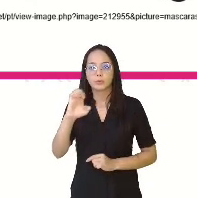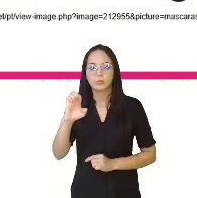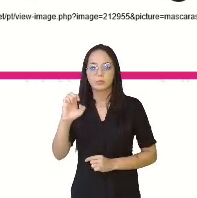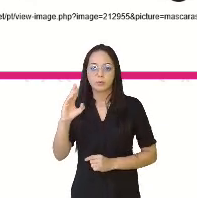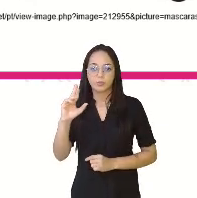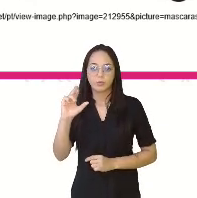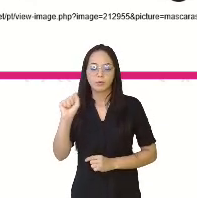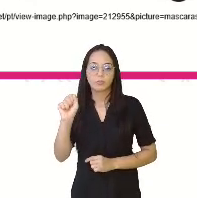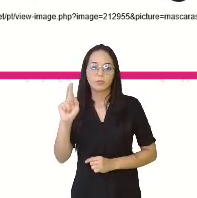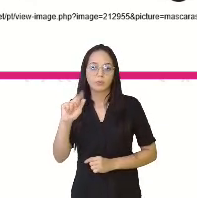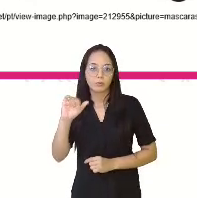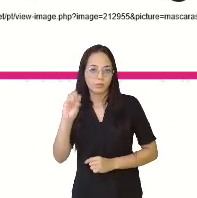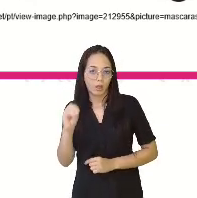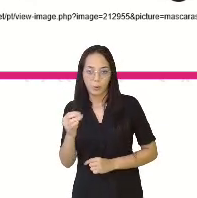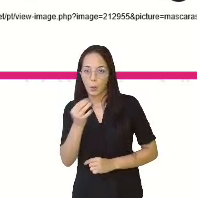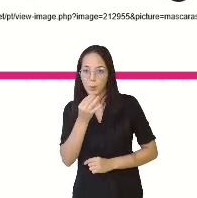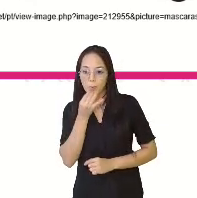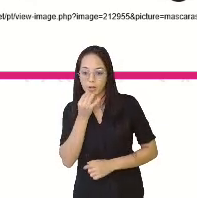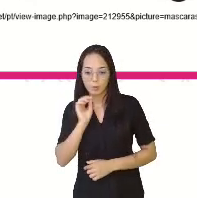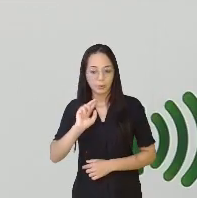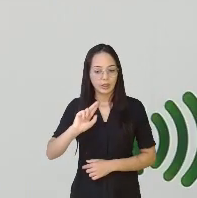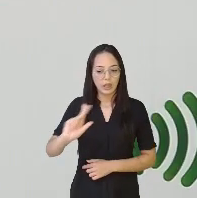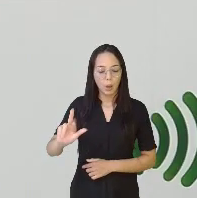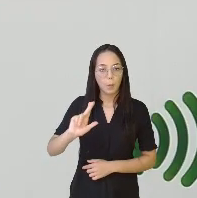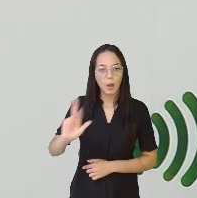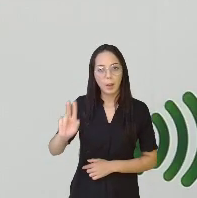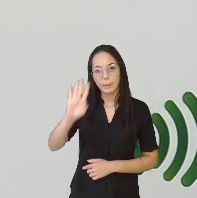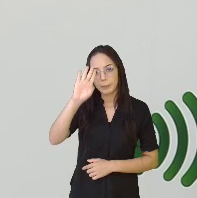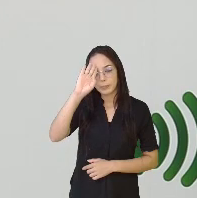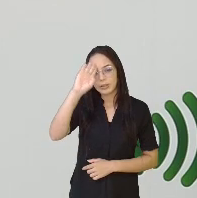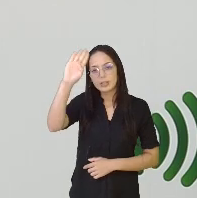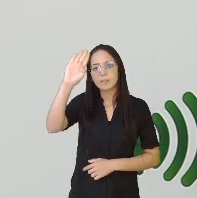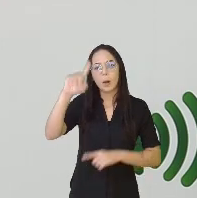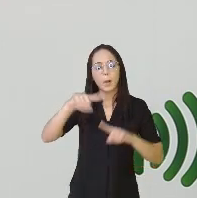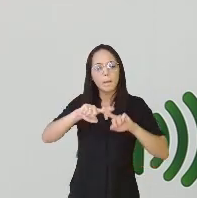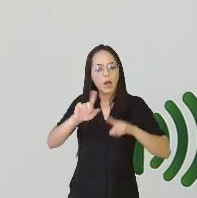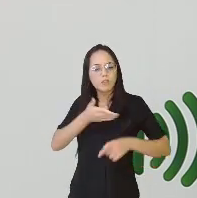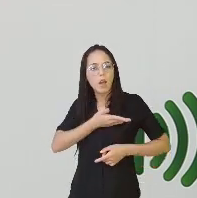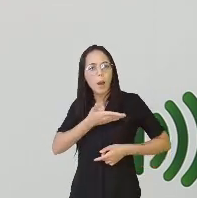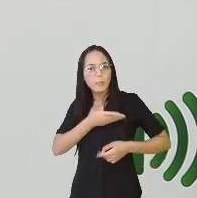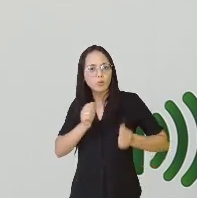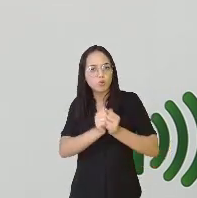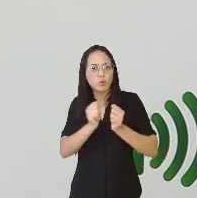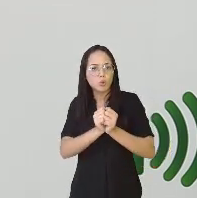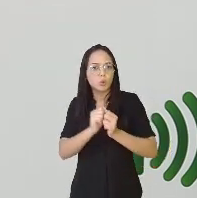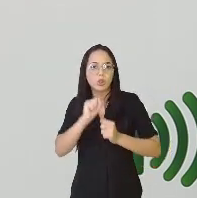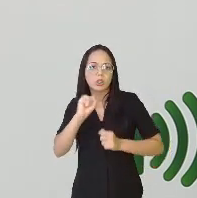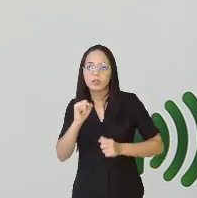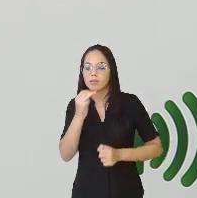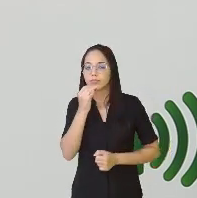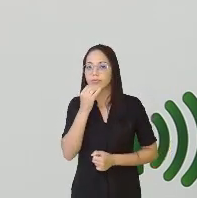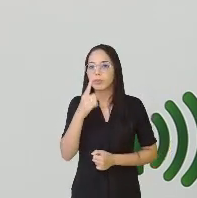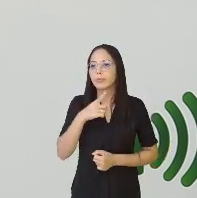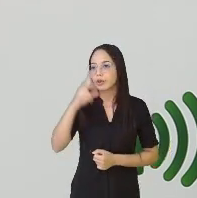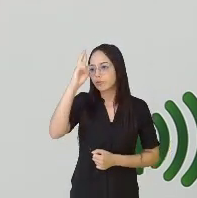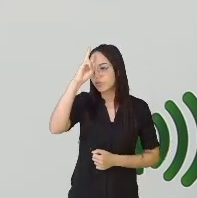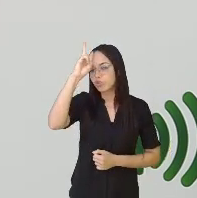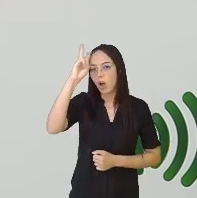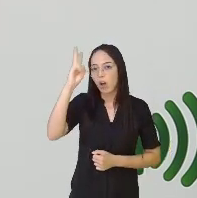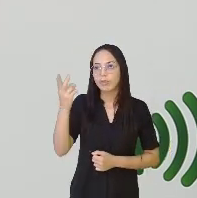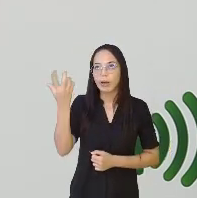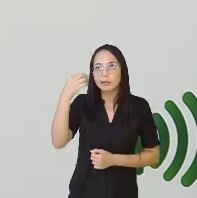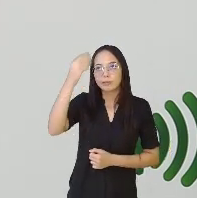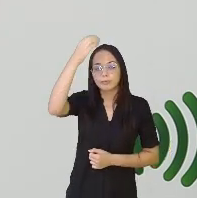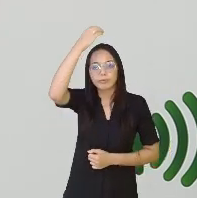são aqueles que não são o principal, mas estão ali próximo a ele. Por exemplo, se tem a história de uma princesa, ela é a